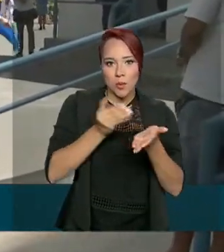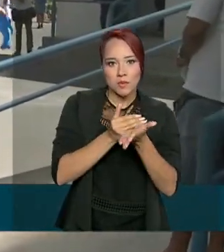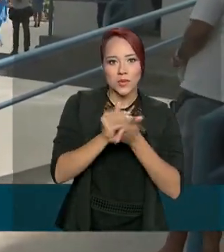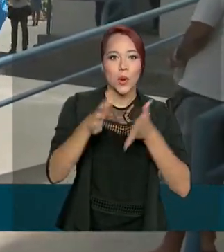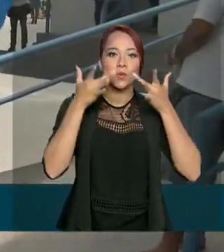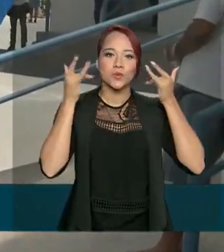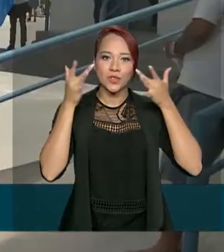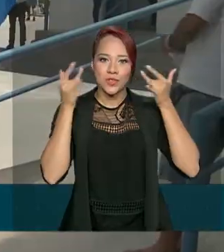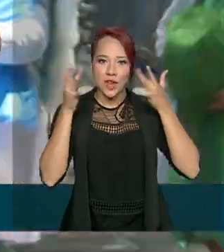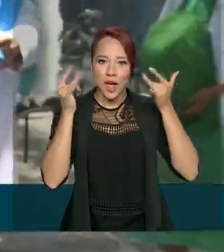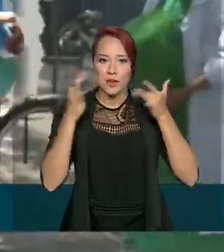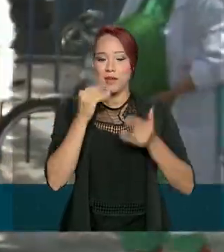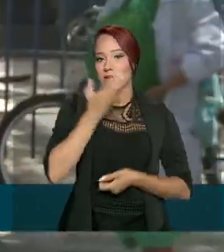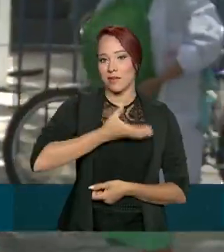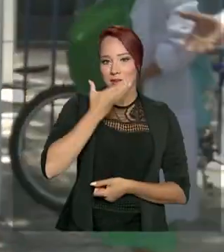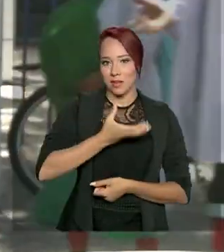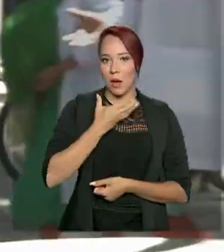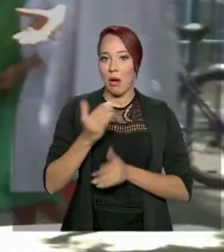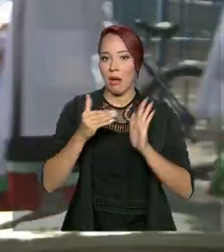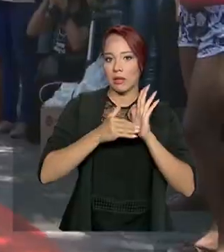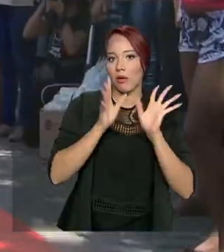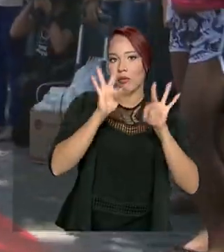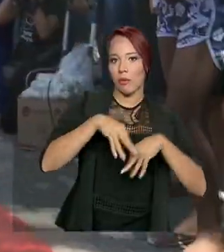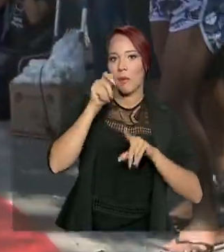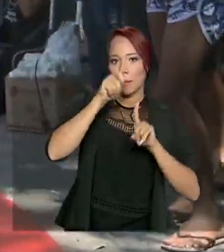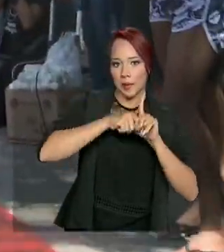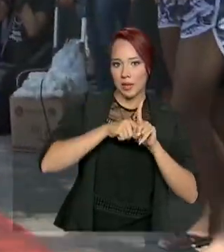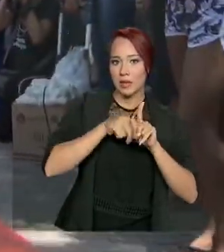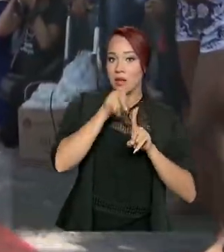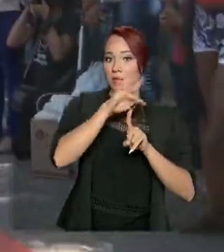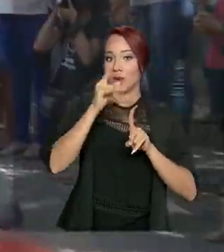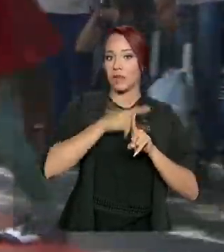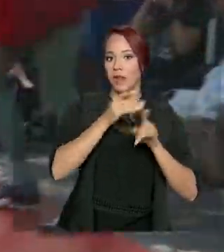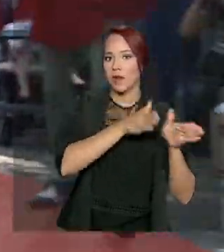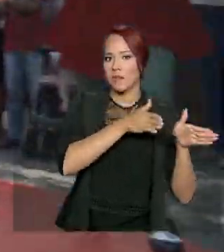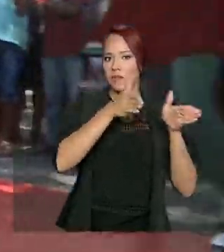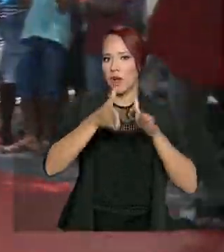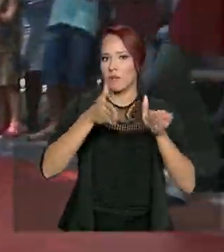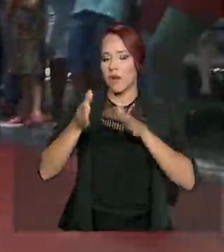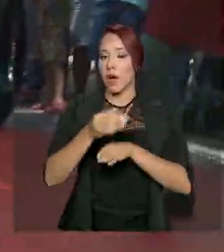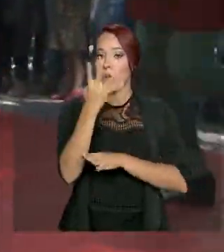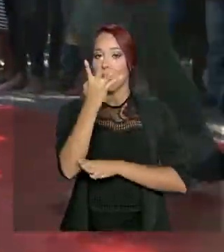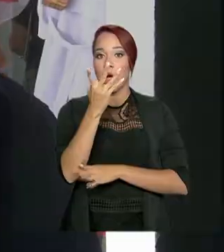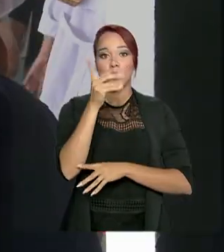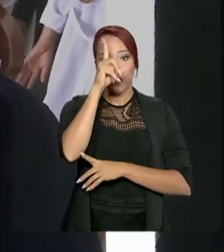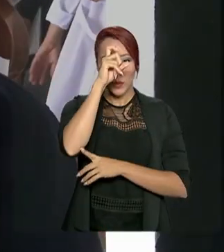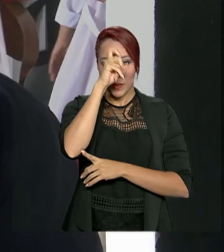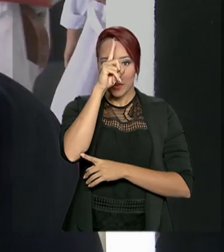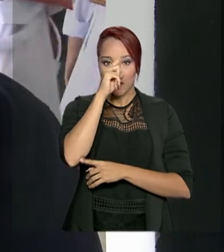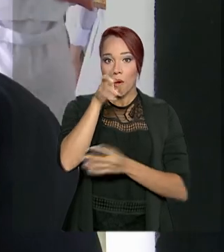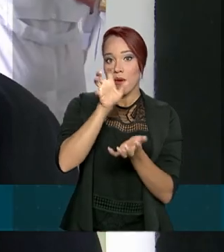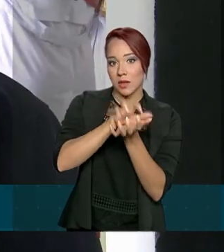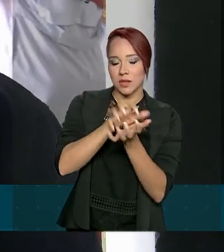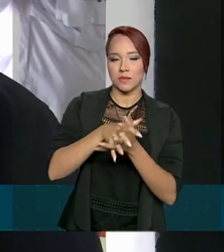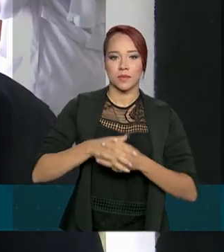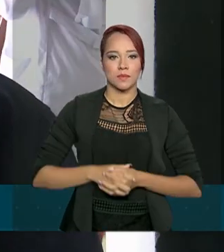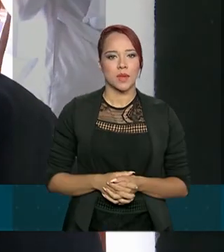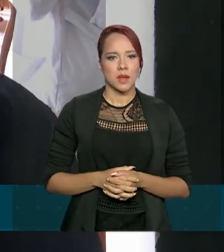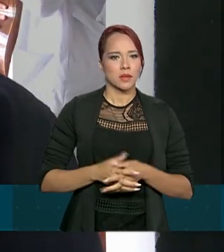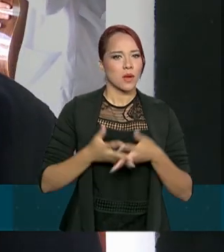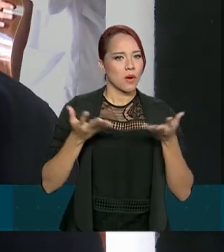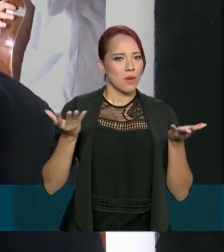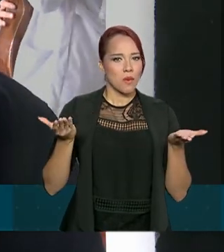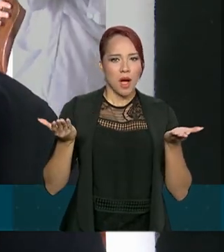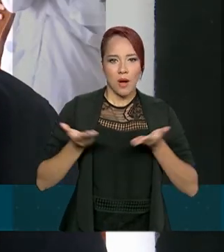apresentações do Alto de Natal. Até o final do mês, o espetáculo terá passado por outros quatro hospitais do Recife. Num momento como esse, em